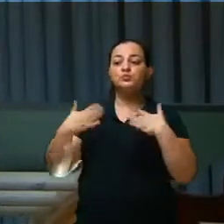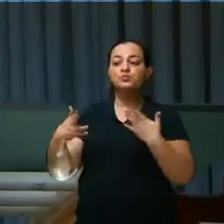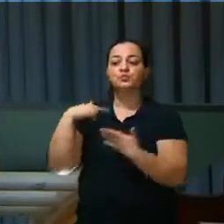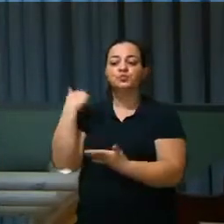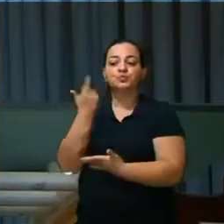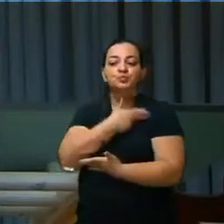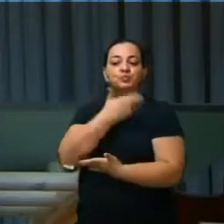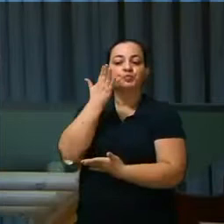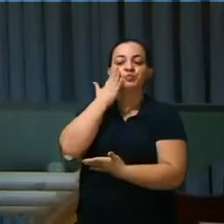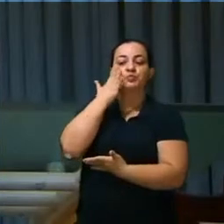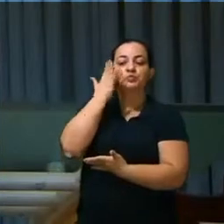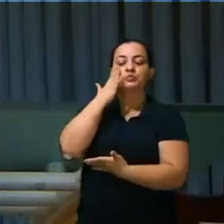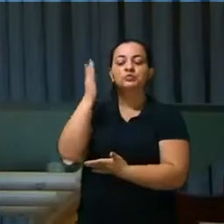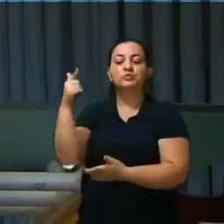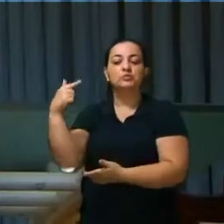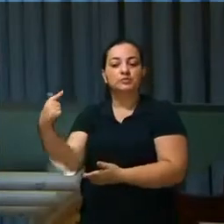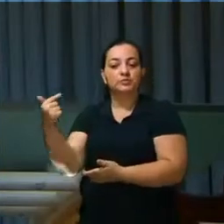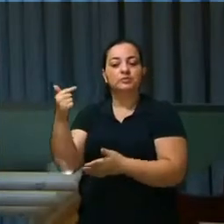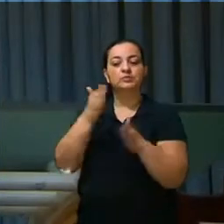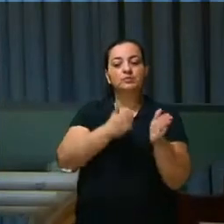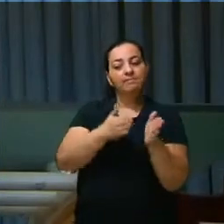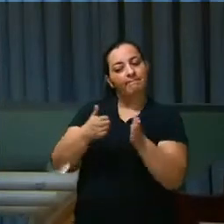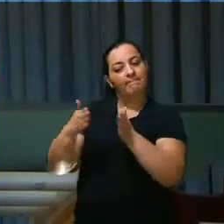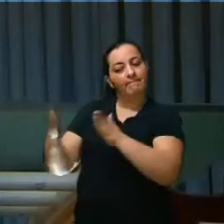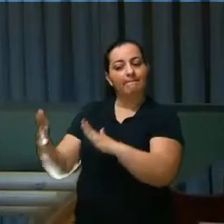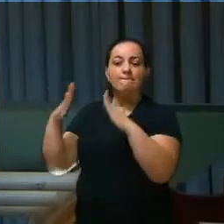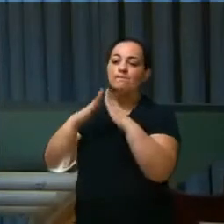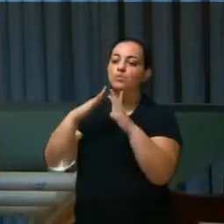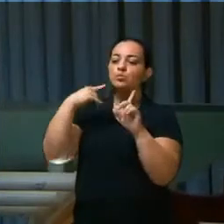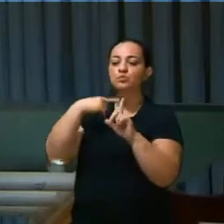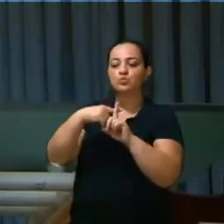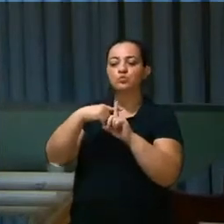nós sabemos que são as sete eras da igreja